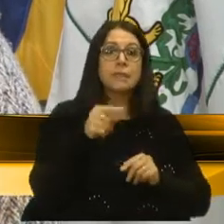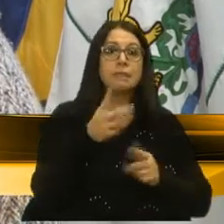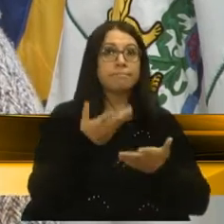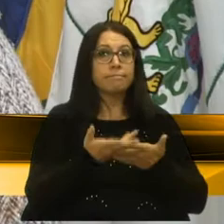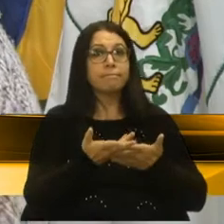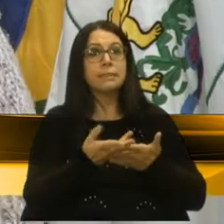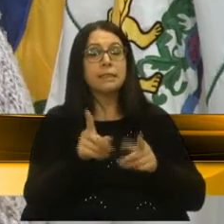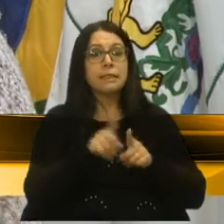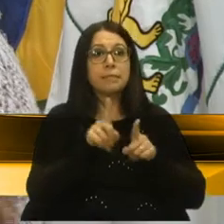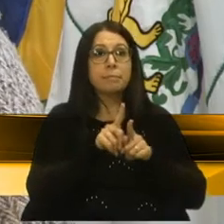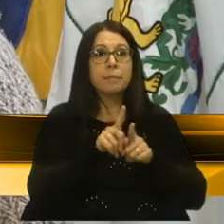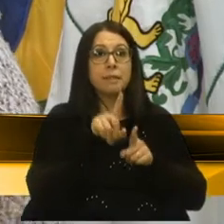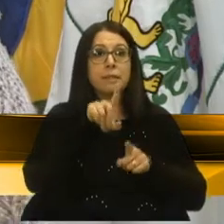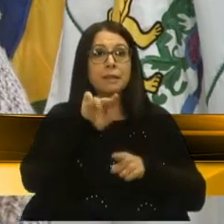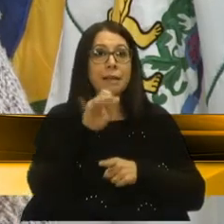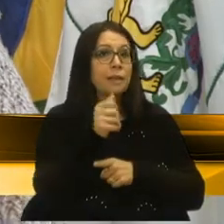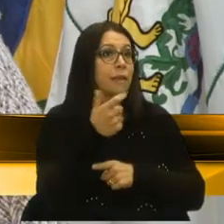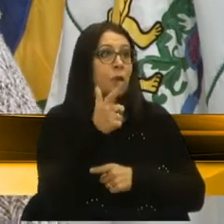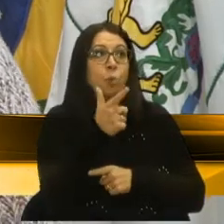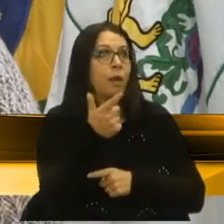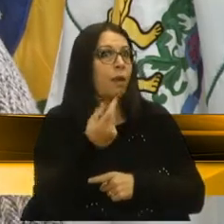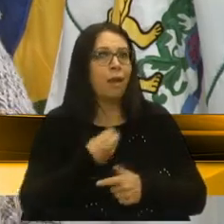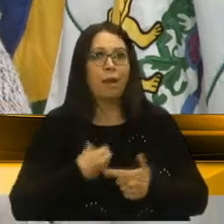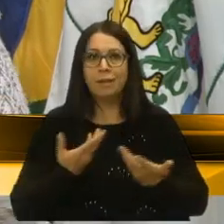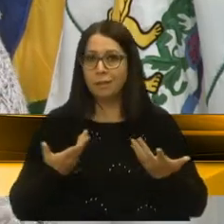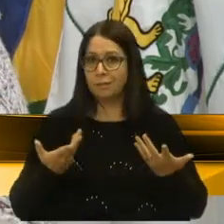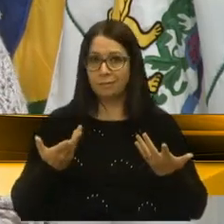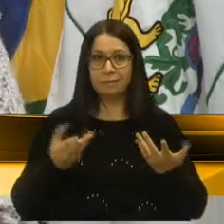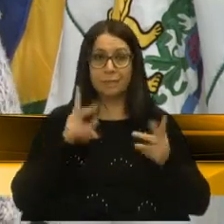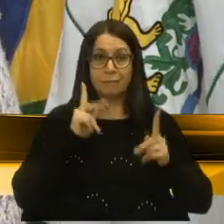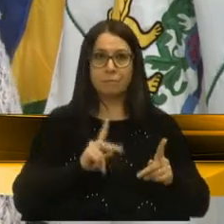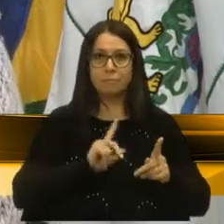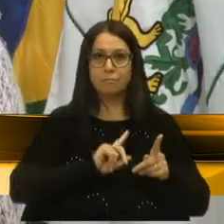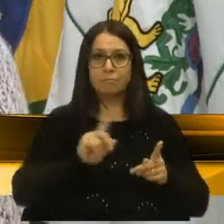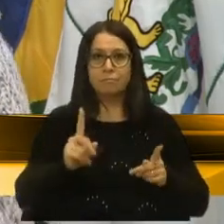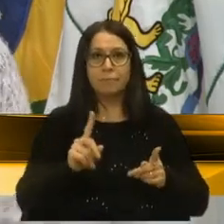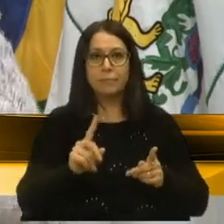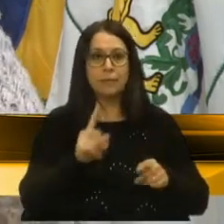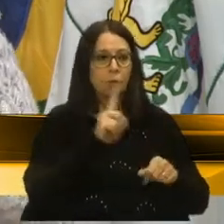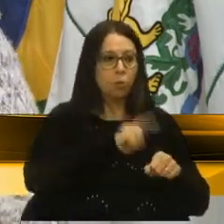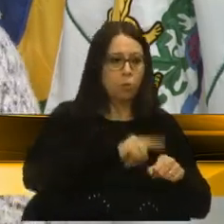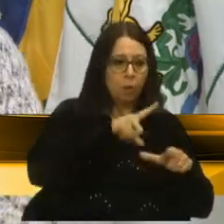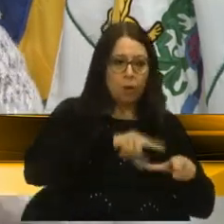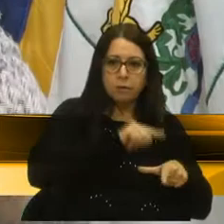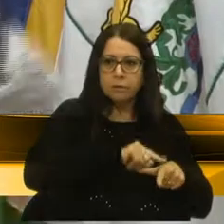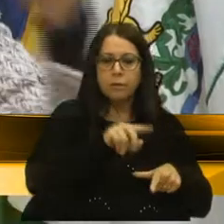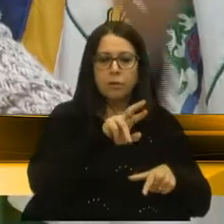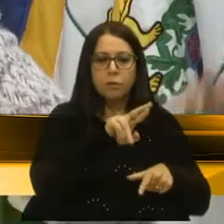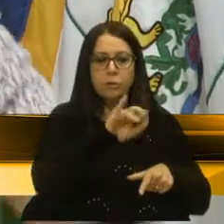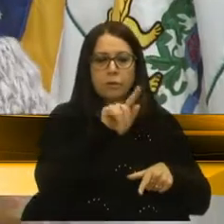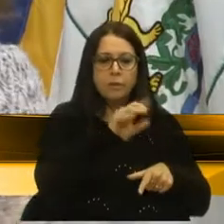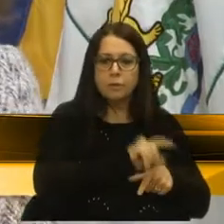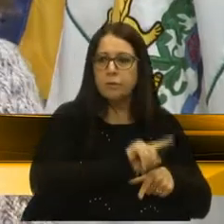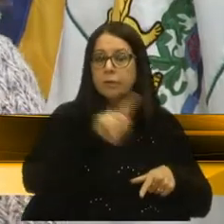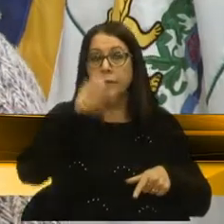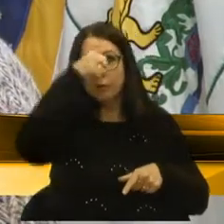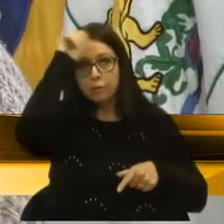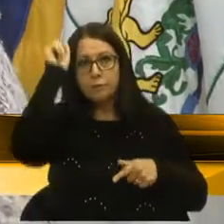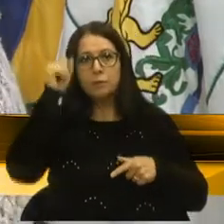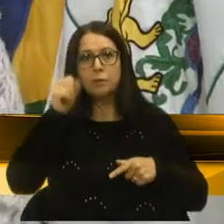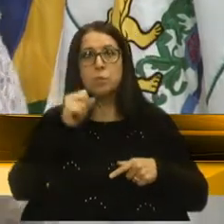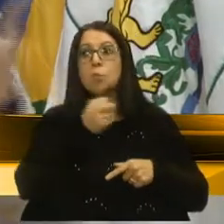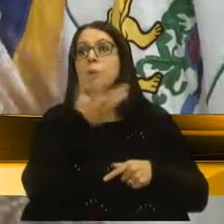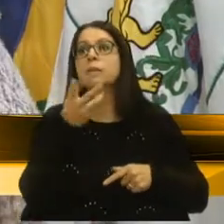pesquisas, inclusive, de linhas que não existem, né? As pessoas vão de tal lugar, do Risso até a universidade, quantas pessoas